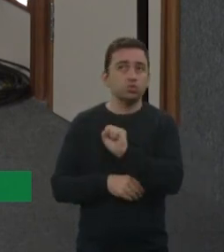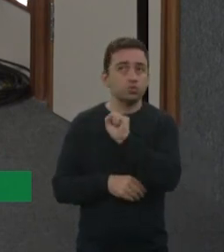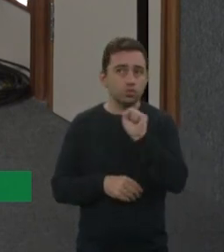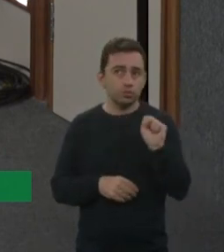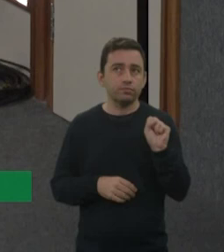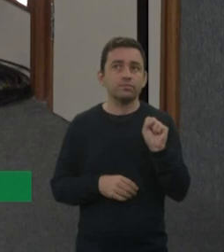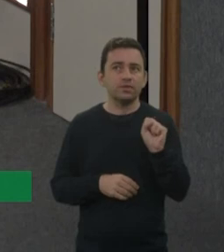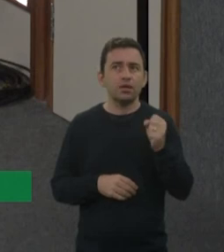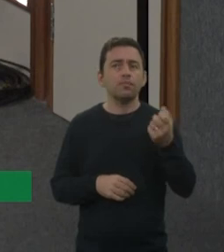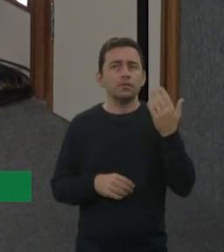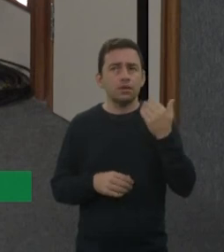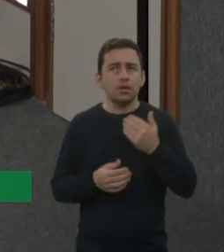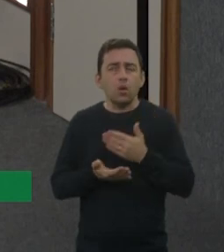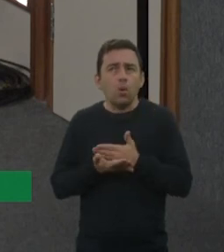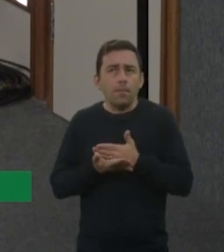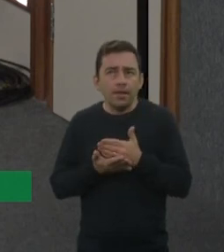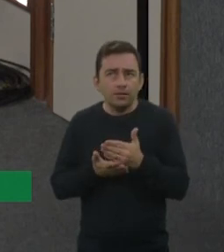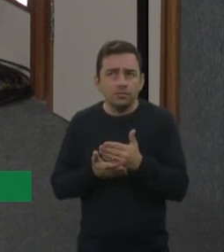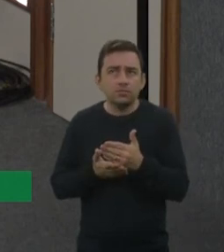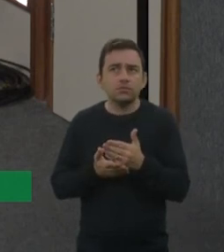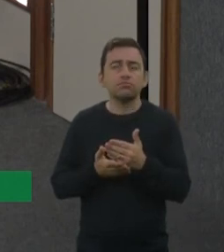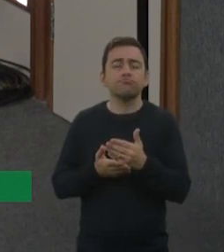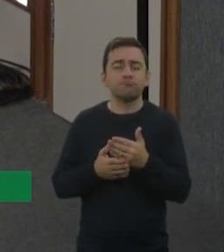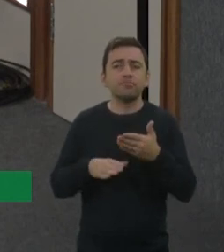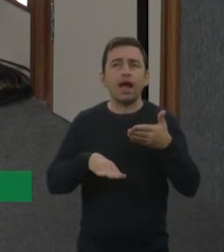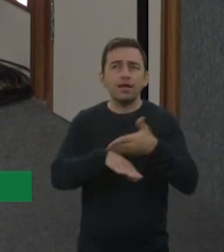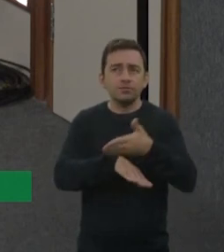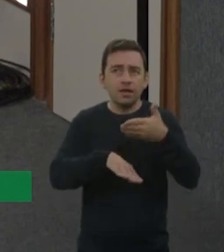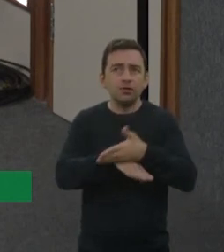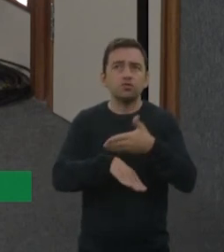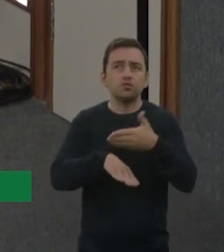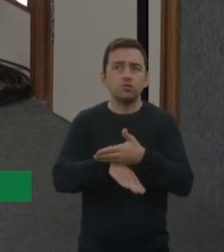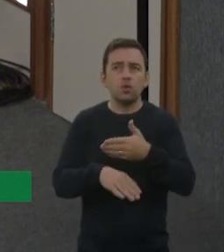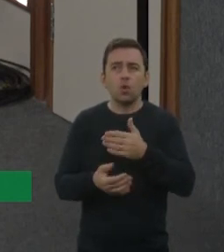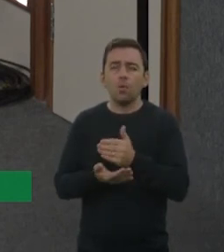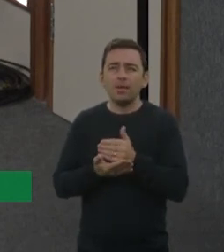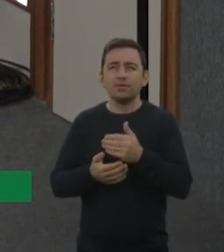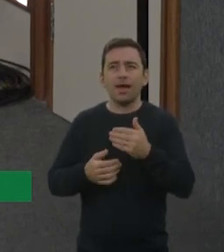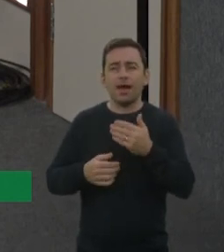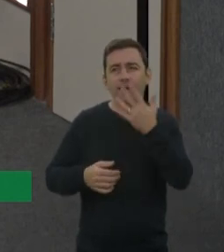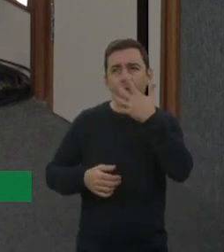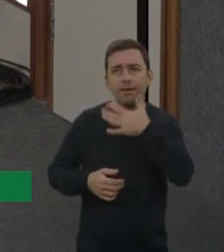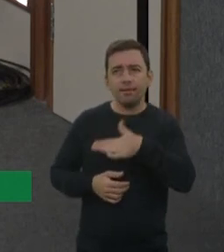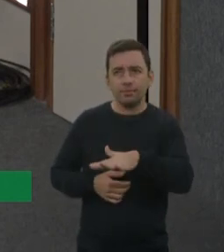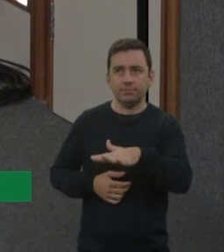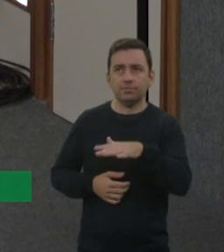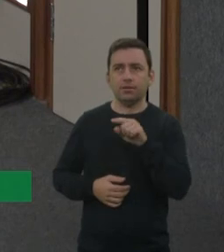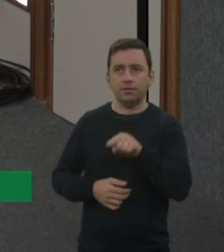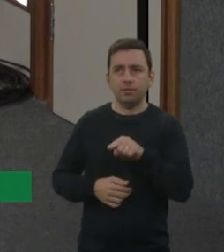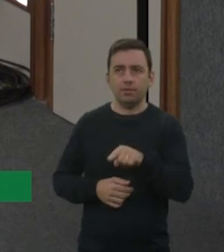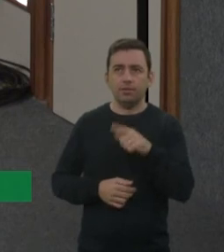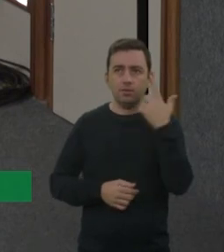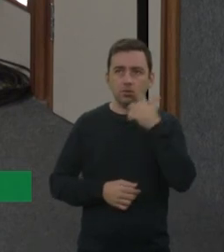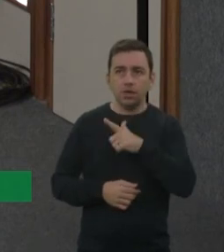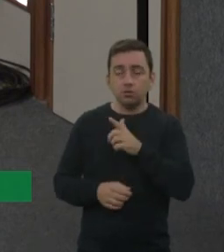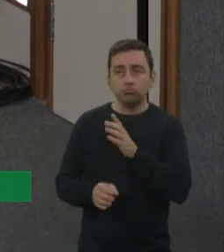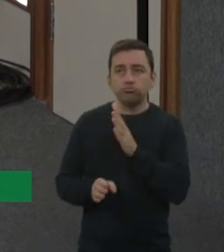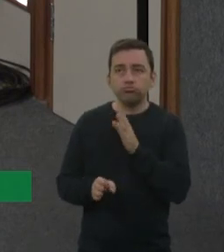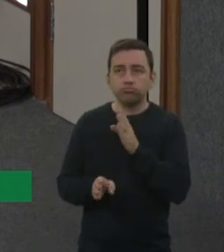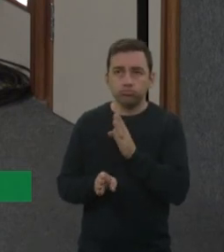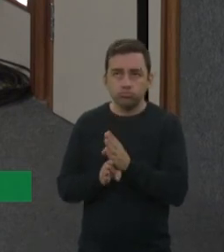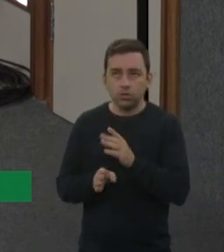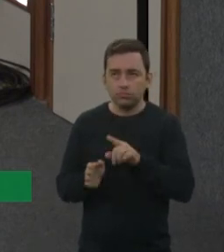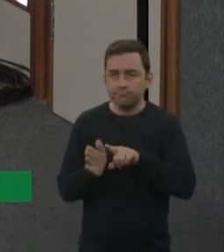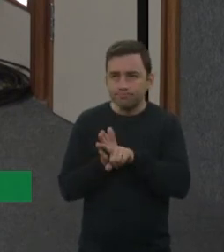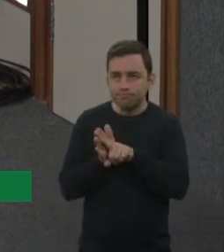SUS, desde a atenção primária com o acesso, garante que, Desde a criança que faz o seu diagnóstico, né, o seu